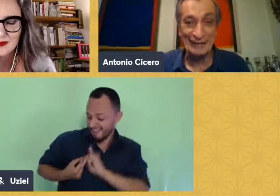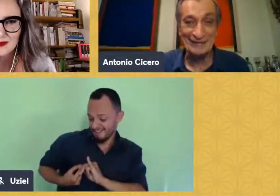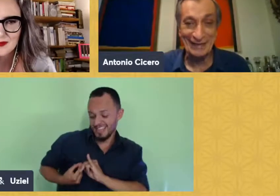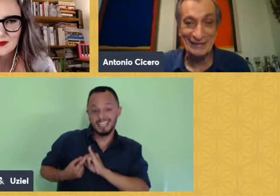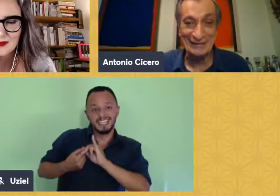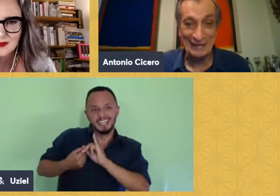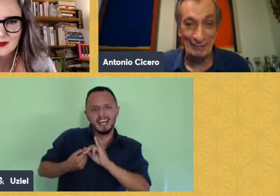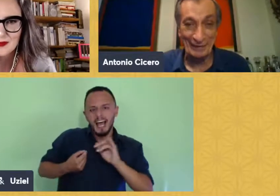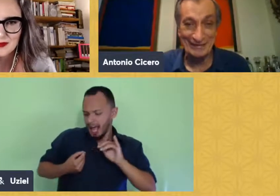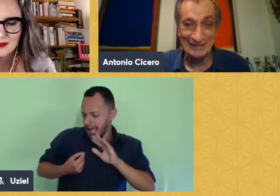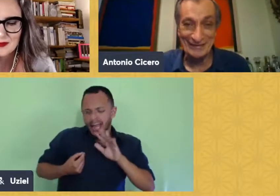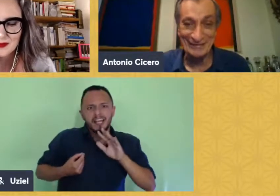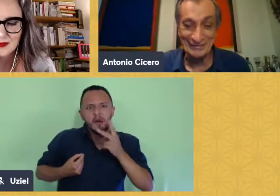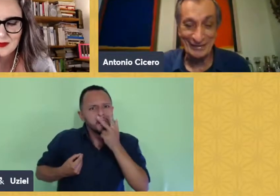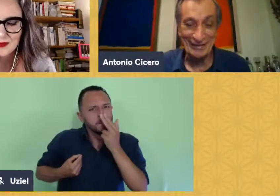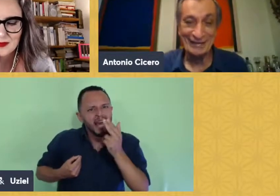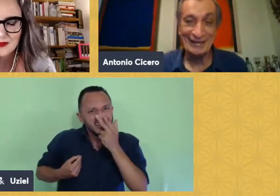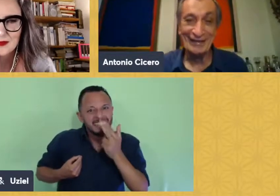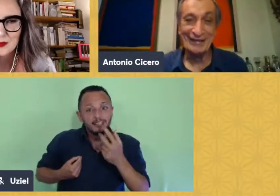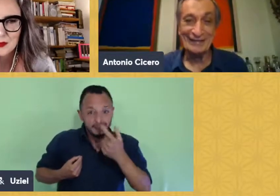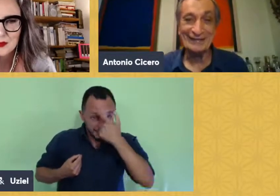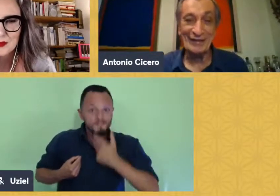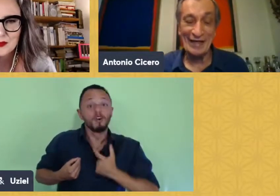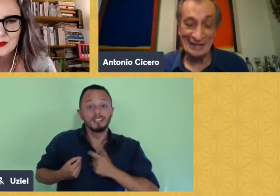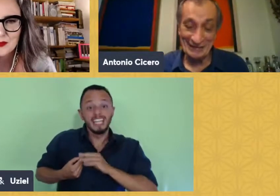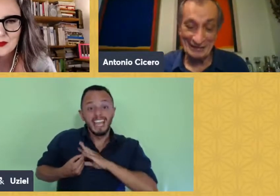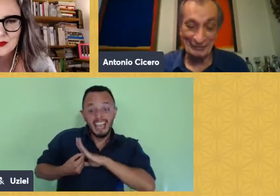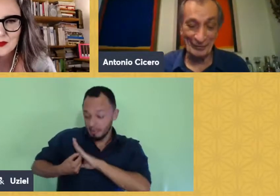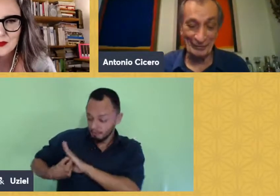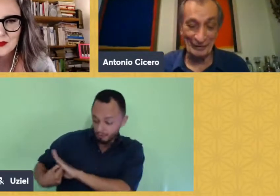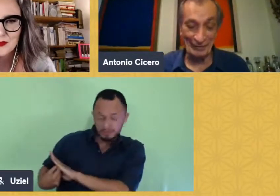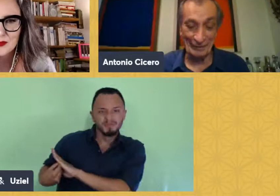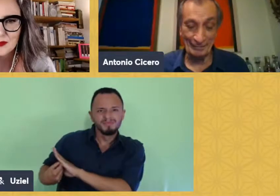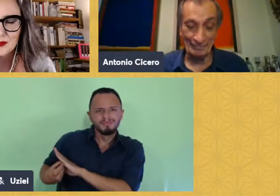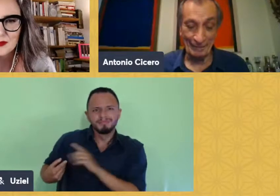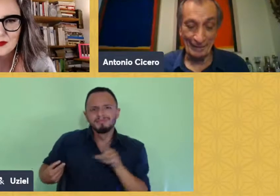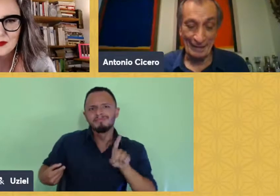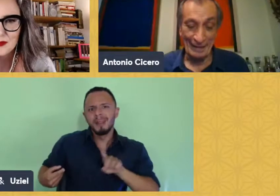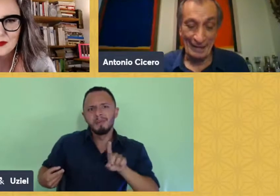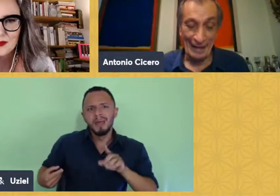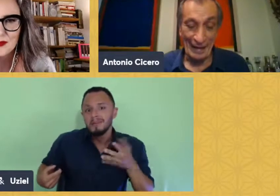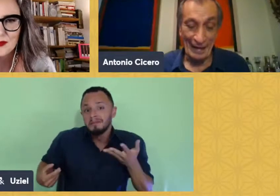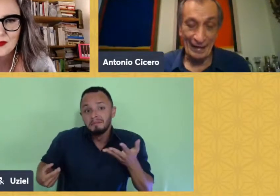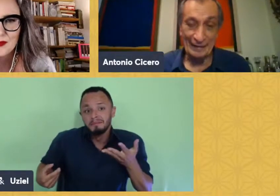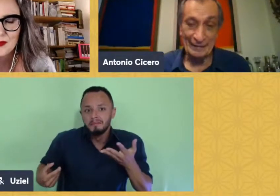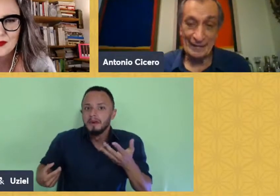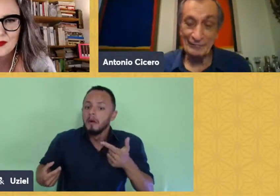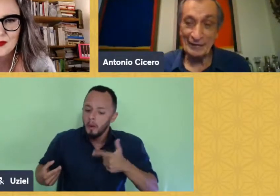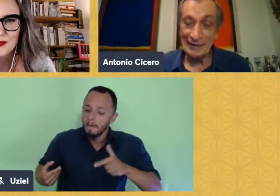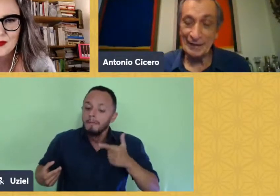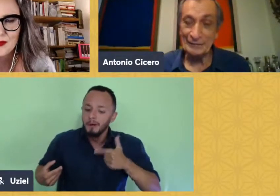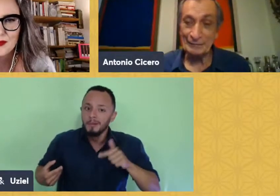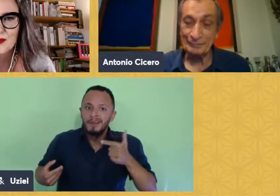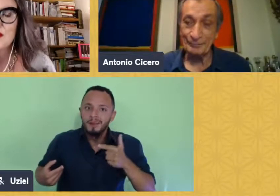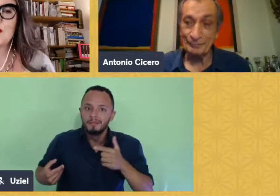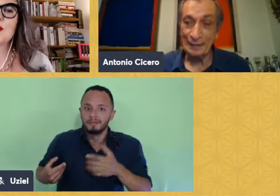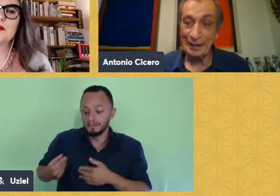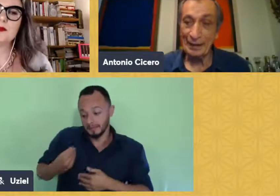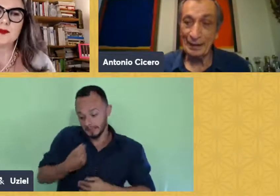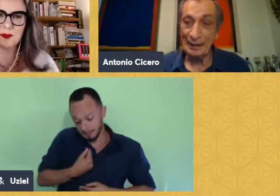rejeição é presente, está presente, não é? Então há esse problema. Na